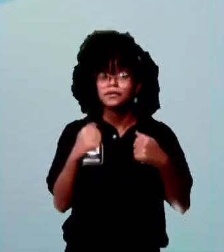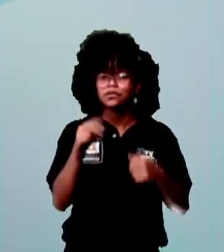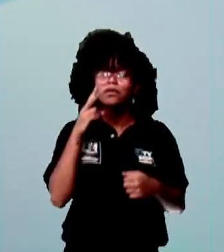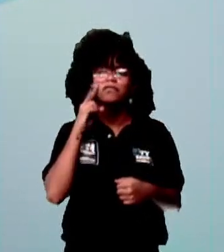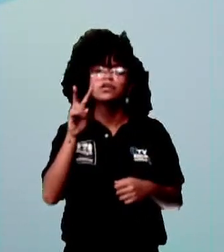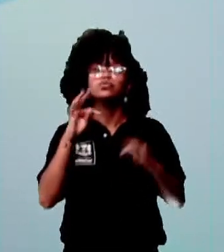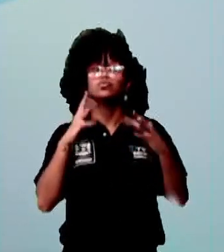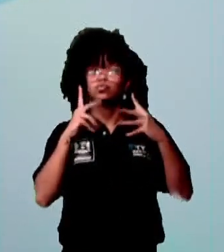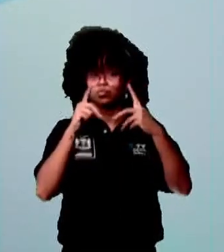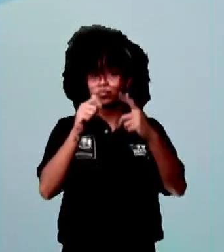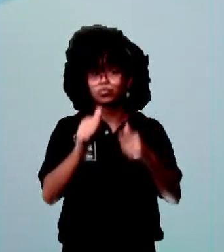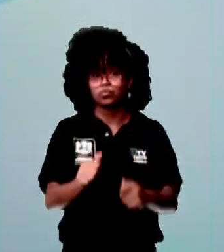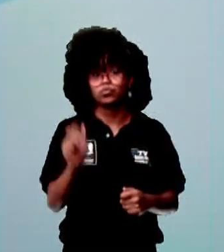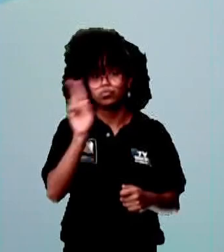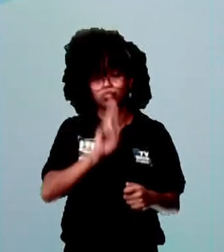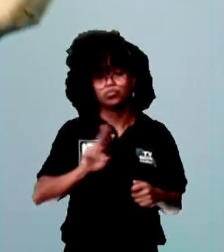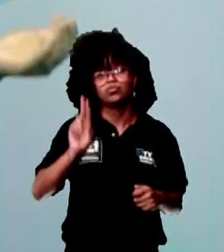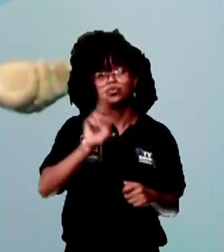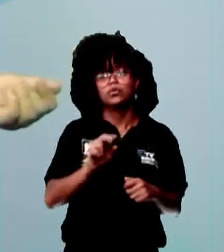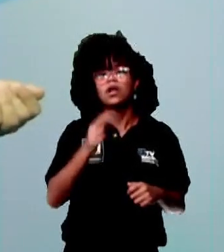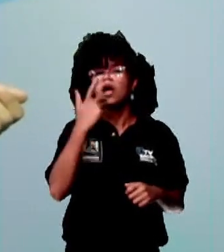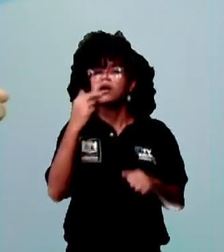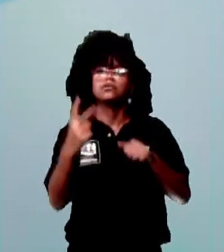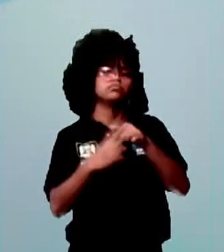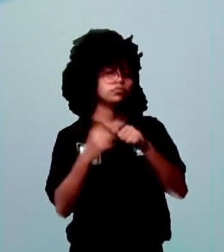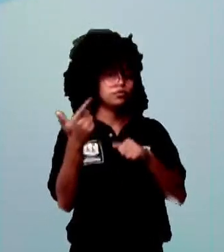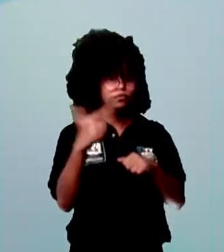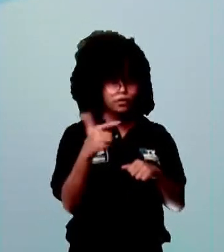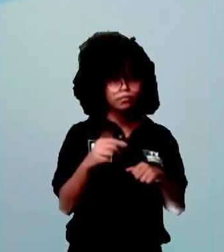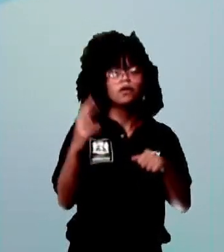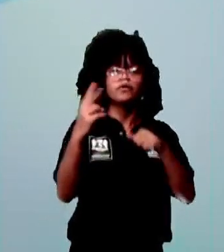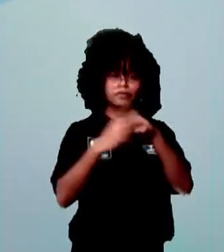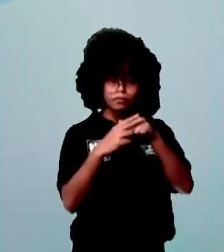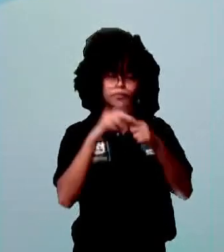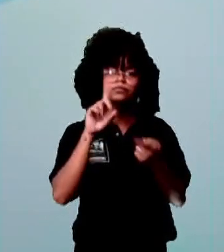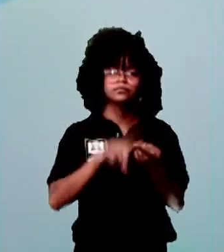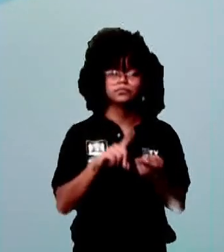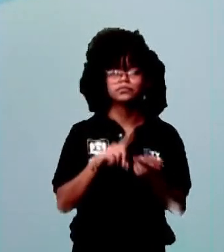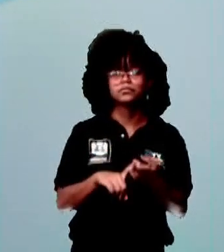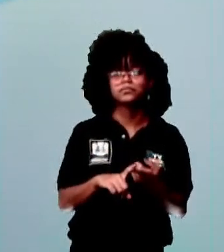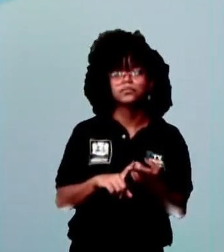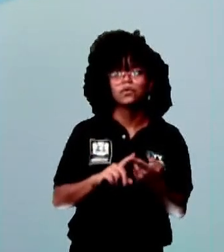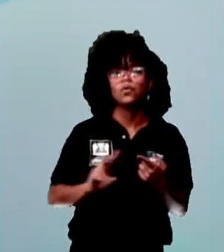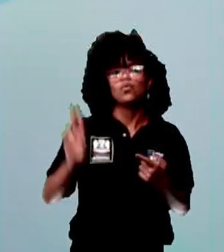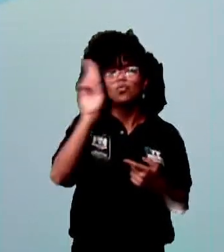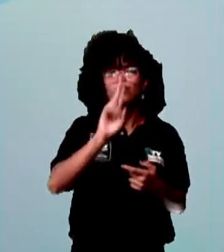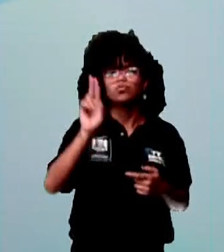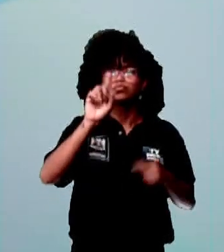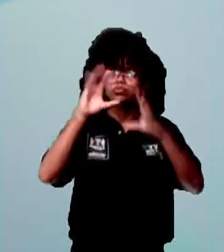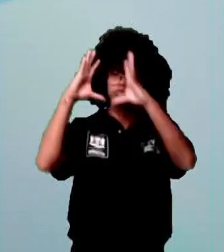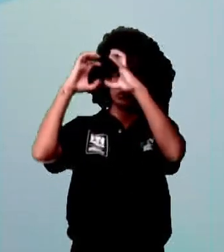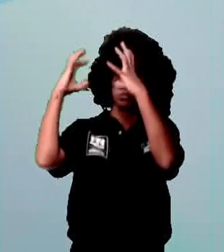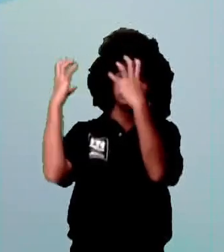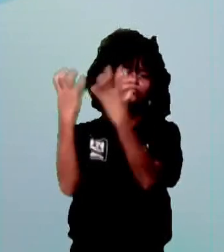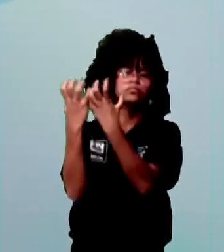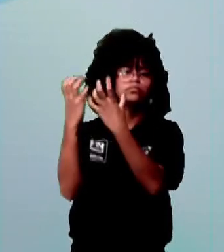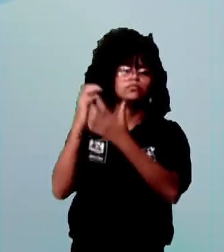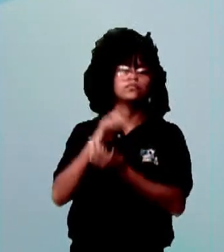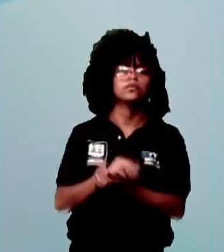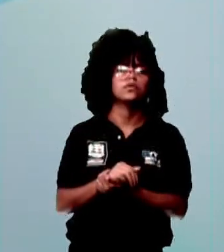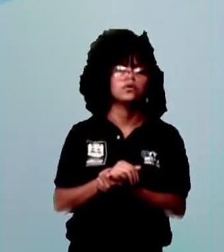esses elementos, da linguagem não verbal, a linguagem verbal, da utilização dos balões, a observação